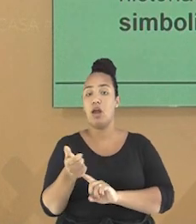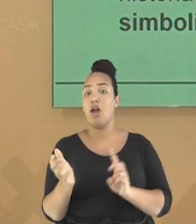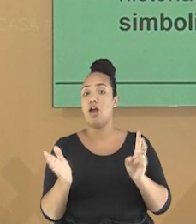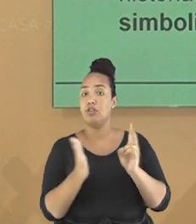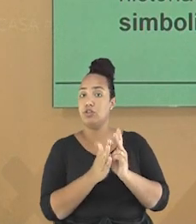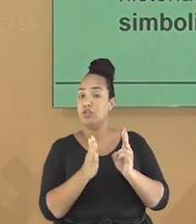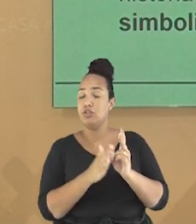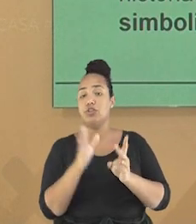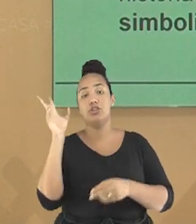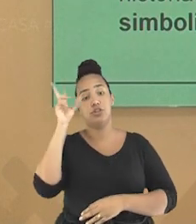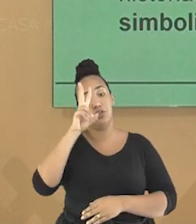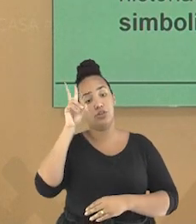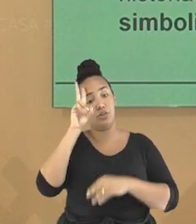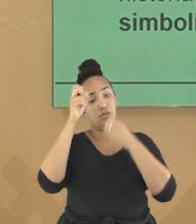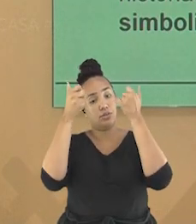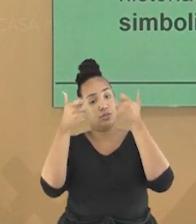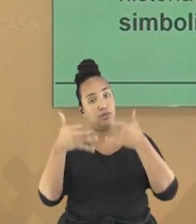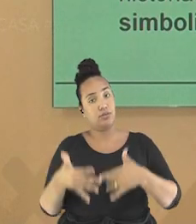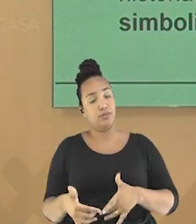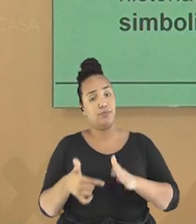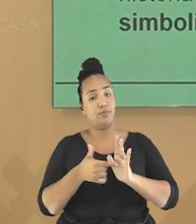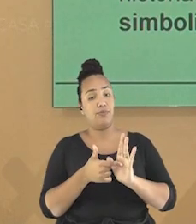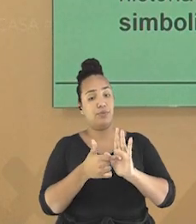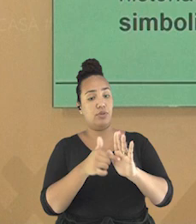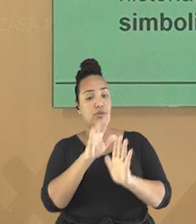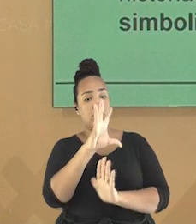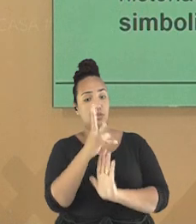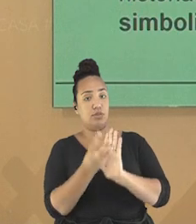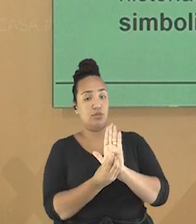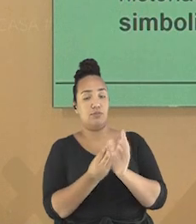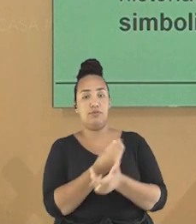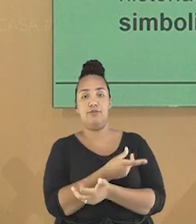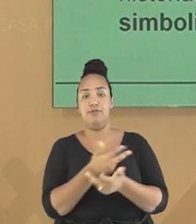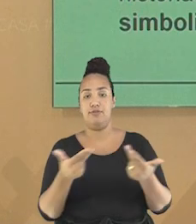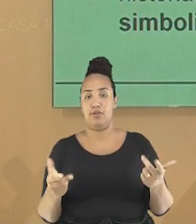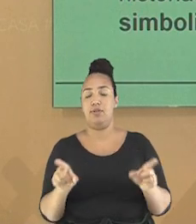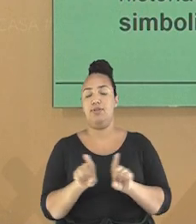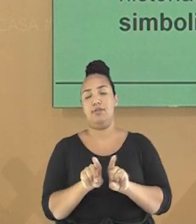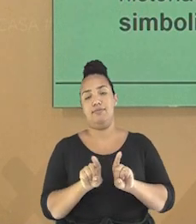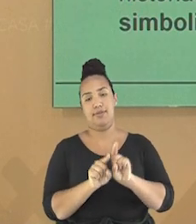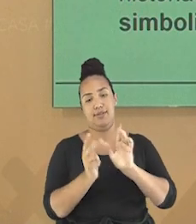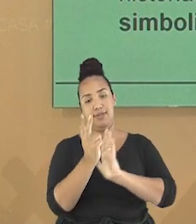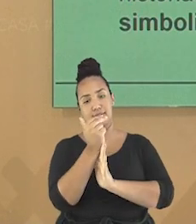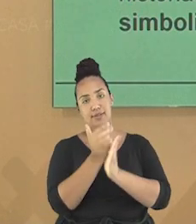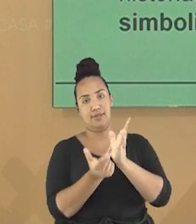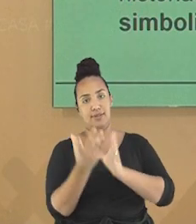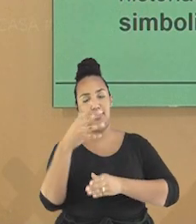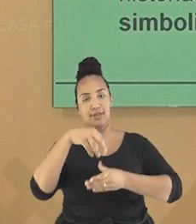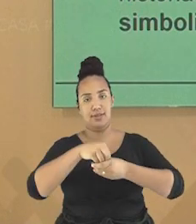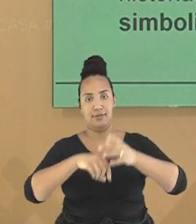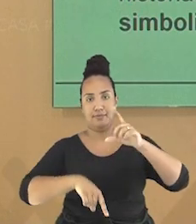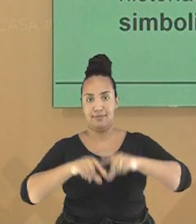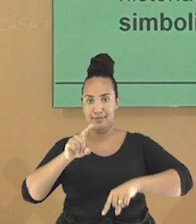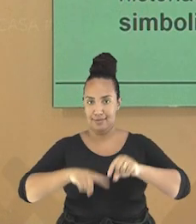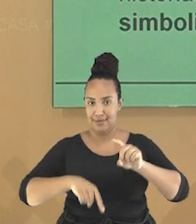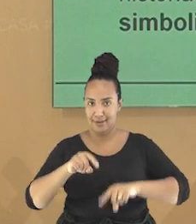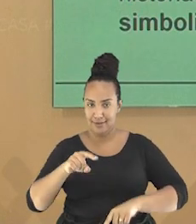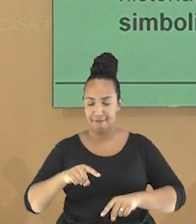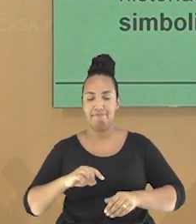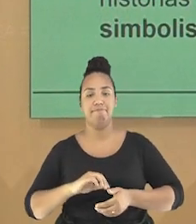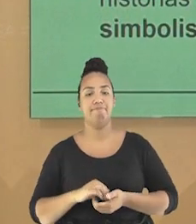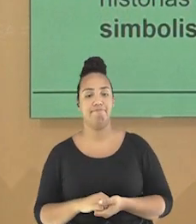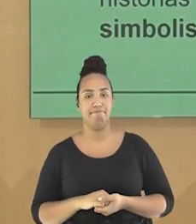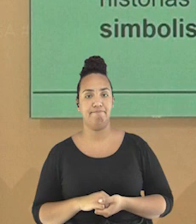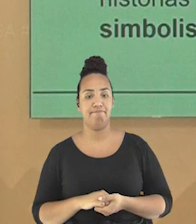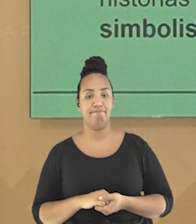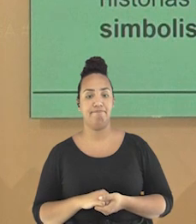pode contar histórias através dos simbolismos e grafismos presentes nos objetos e nos